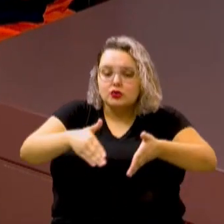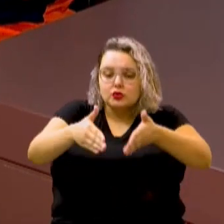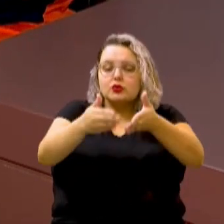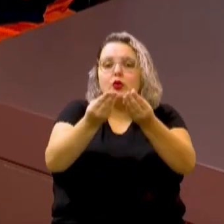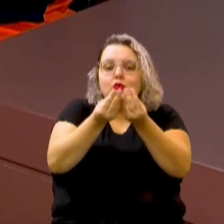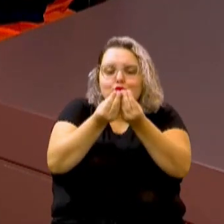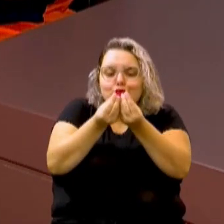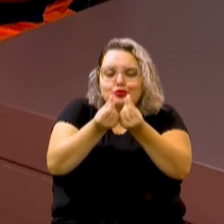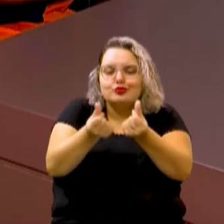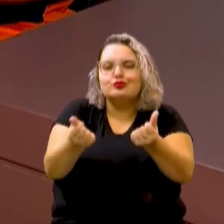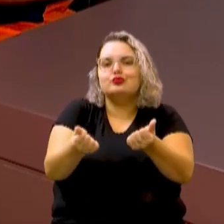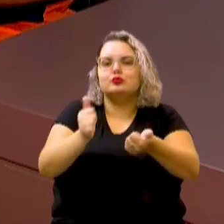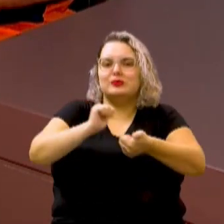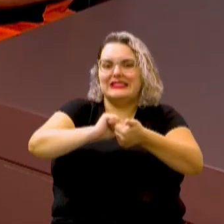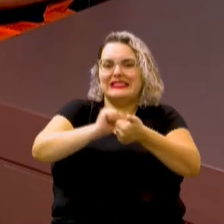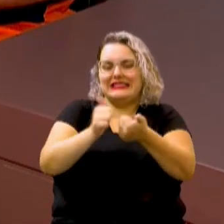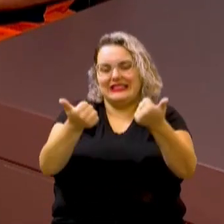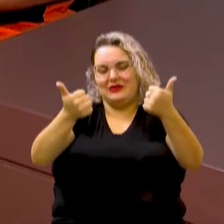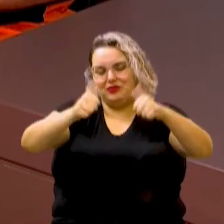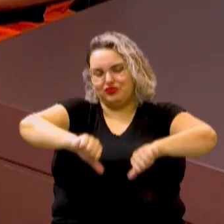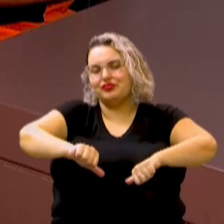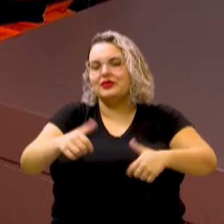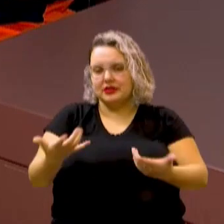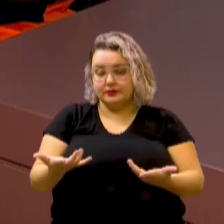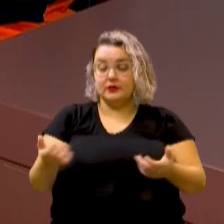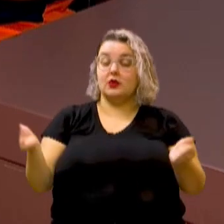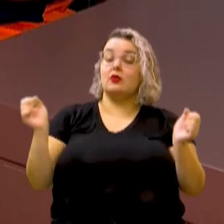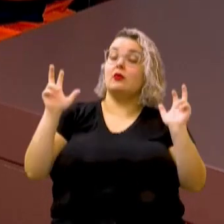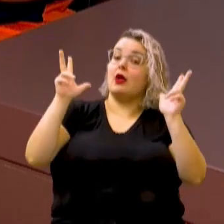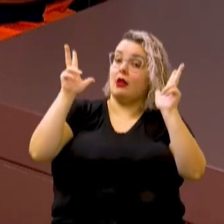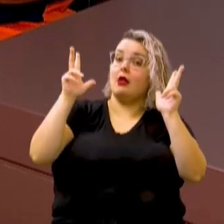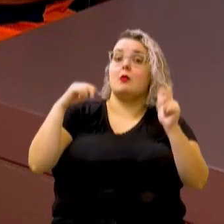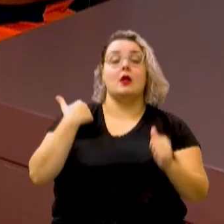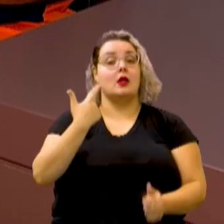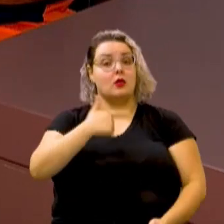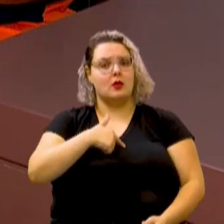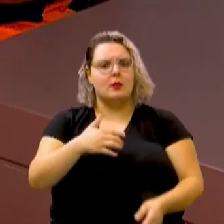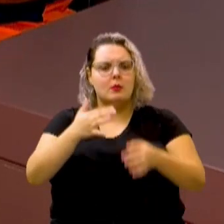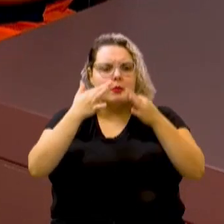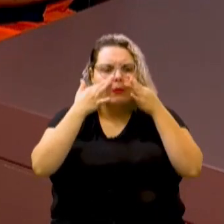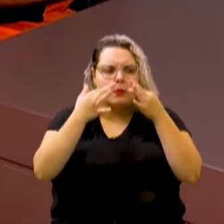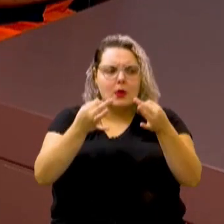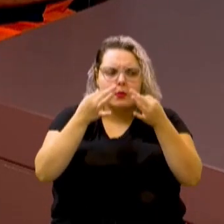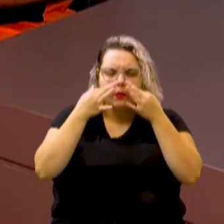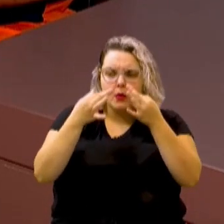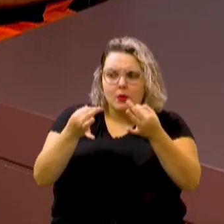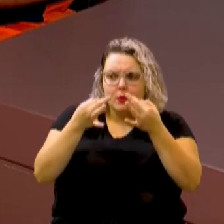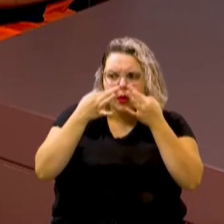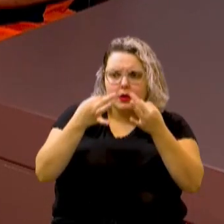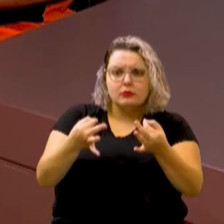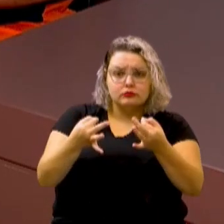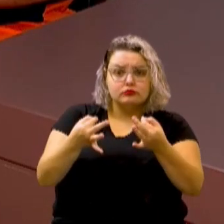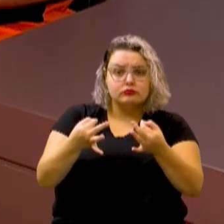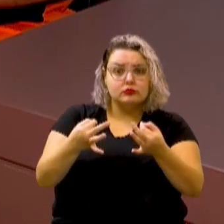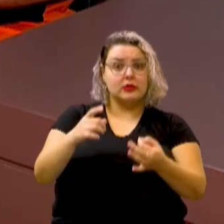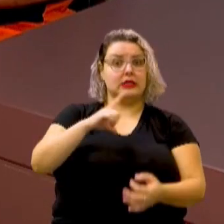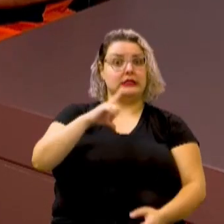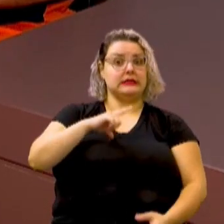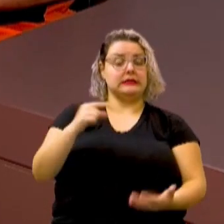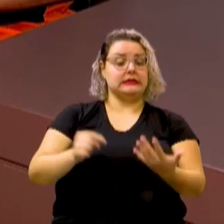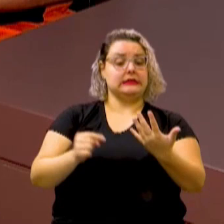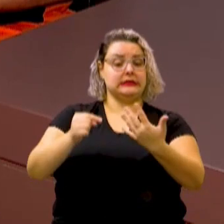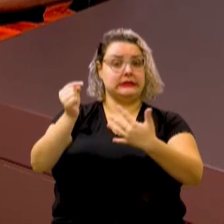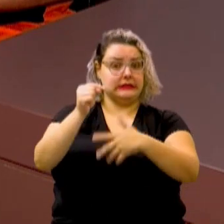mananciais. E como a gente deve prestar um alerta, né, para que a gente possa prestar atenção na presença